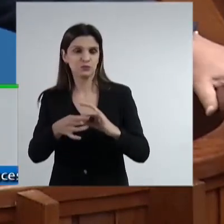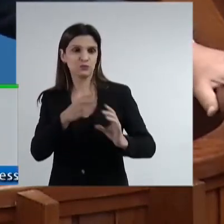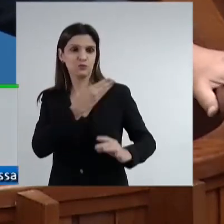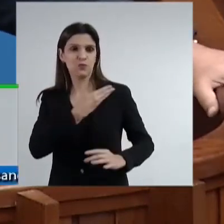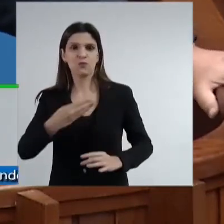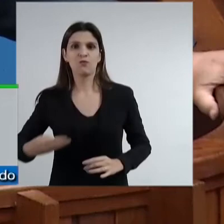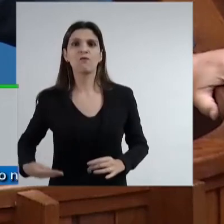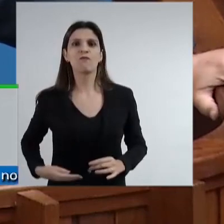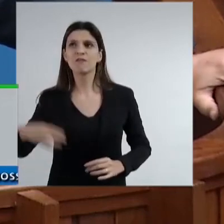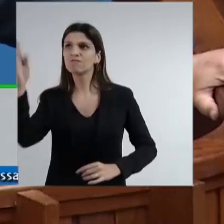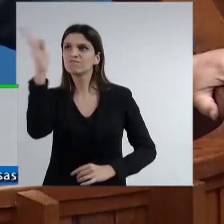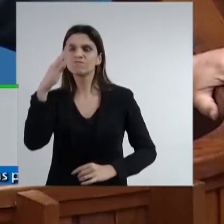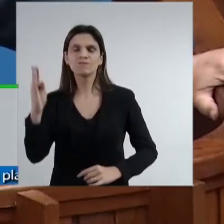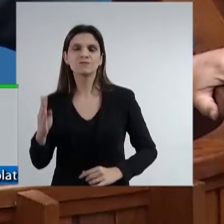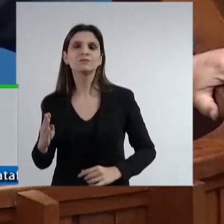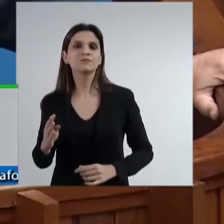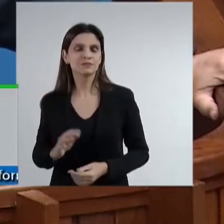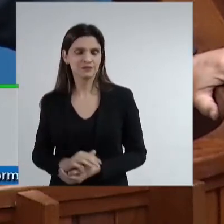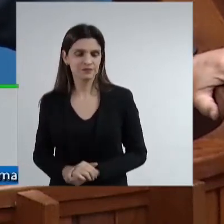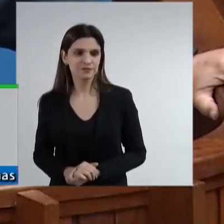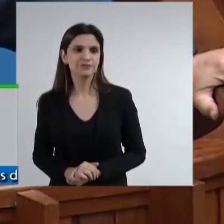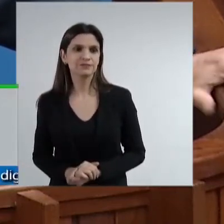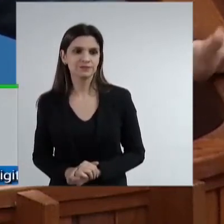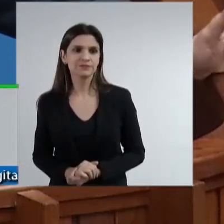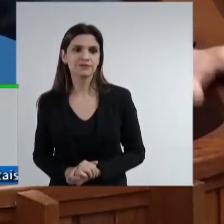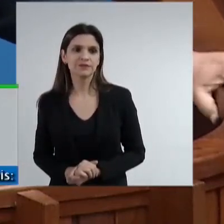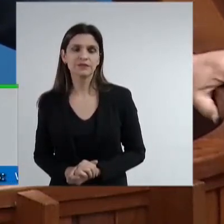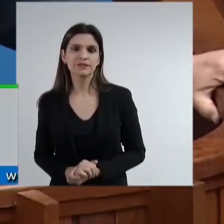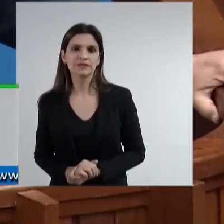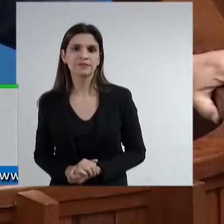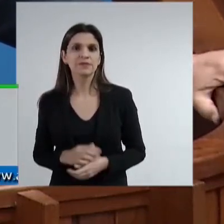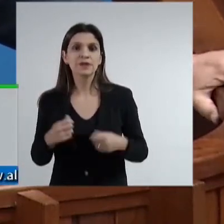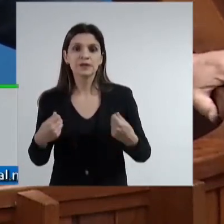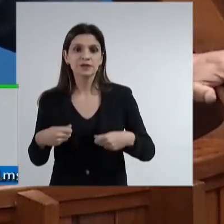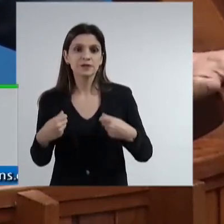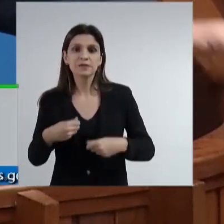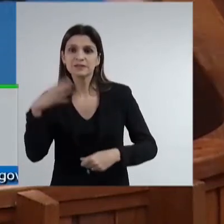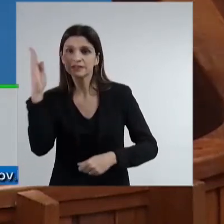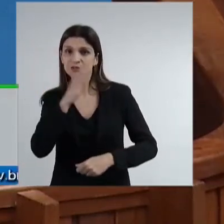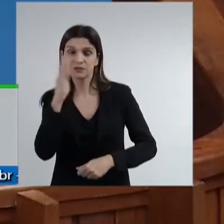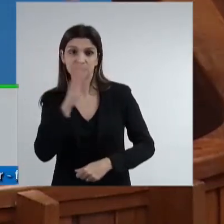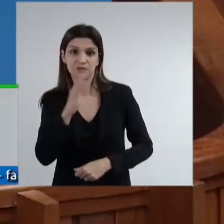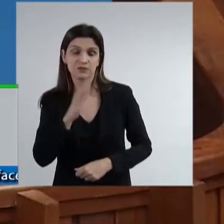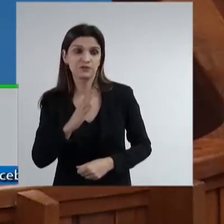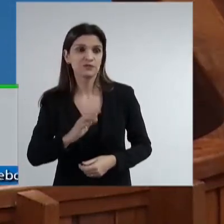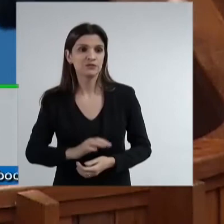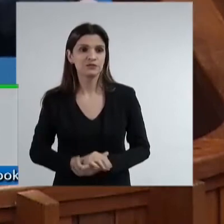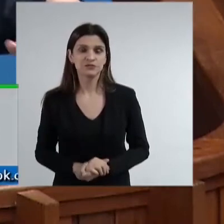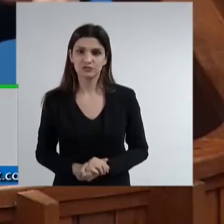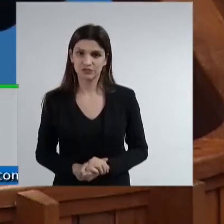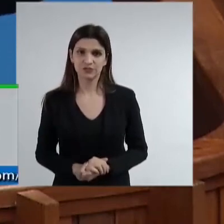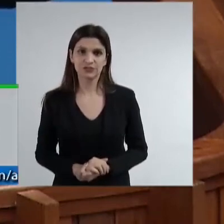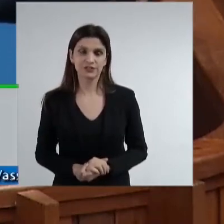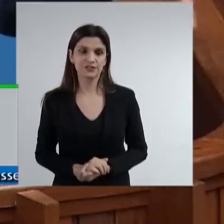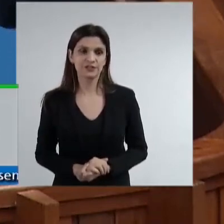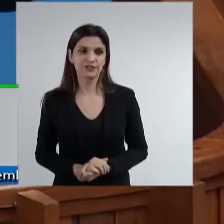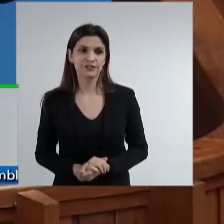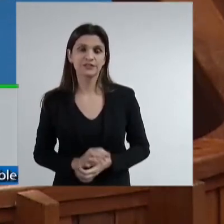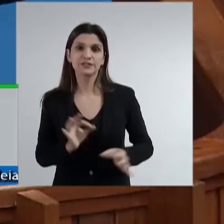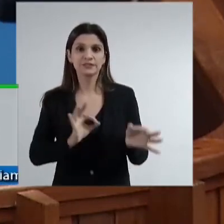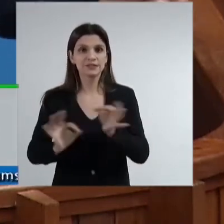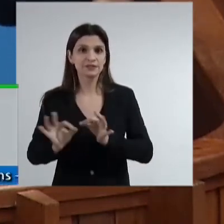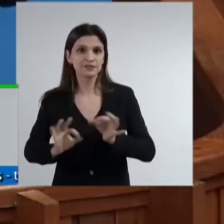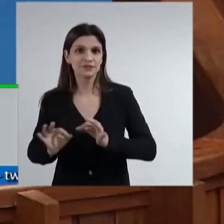haja celeridade na realização desses leilões. Não tem sentido nenhum fazendas, propriedades,